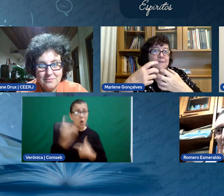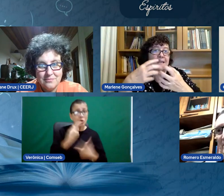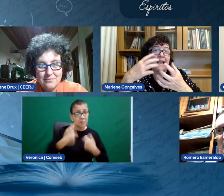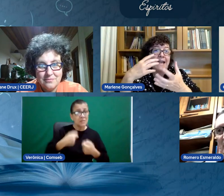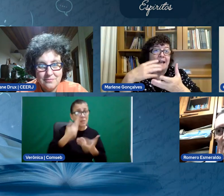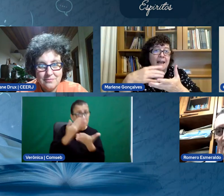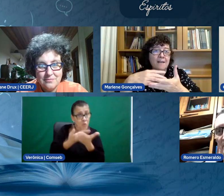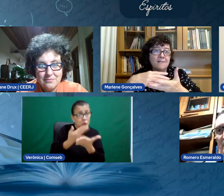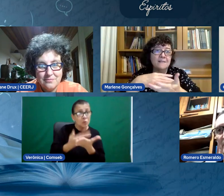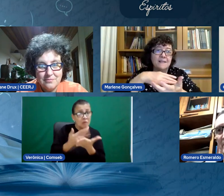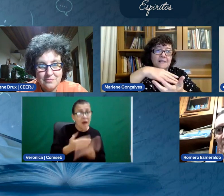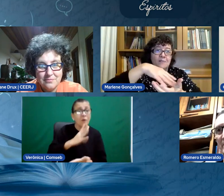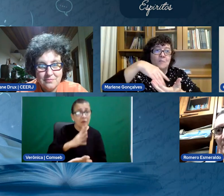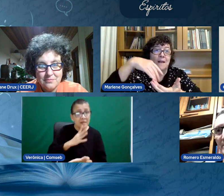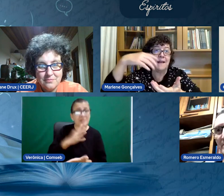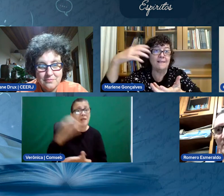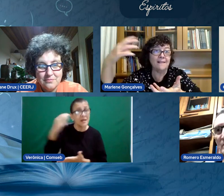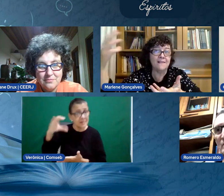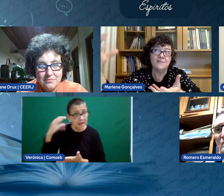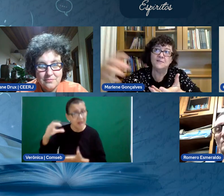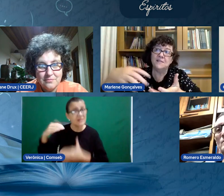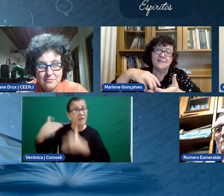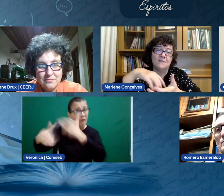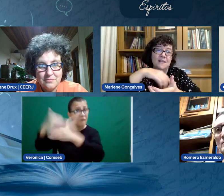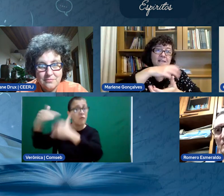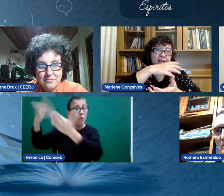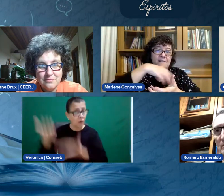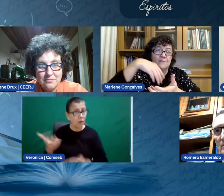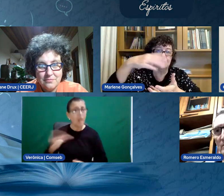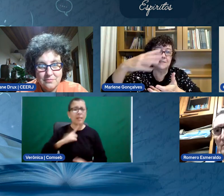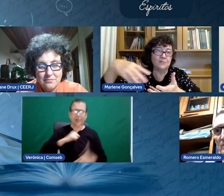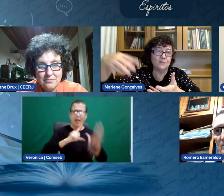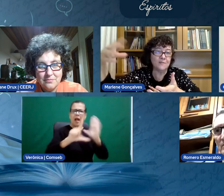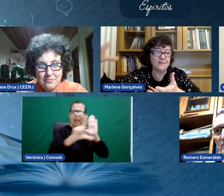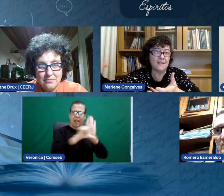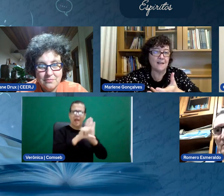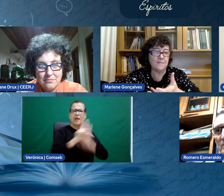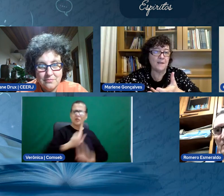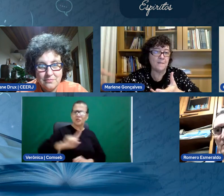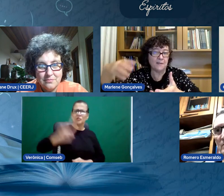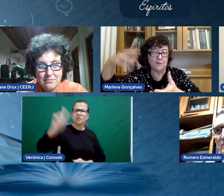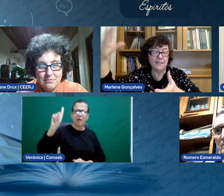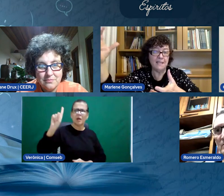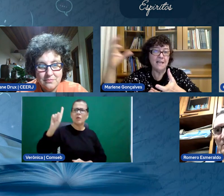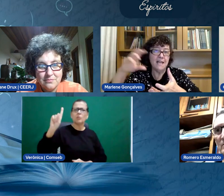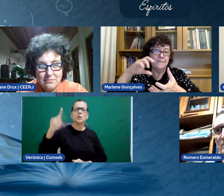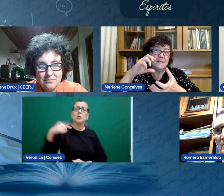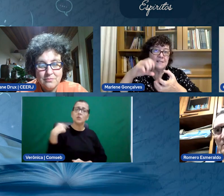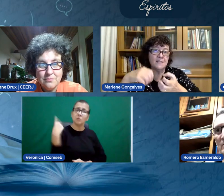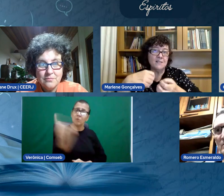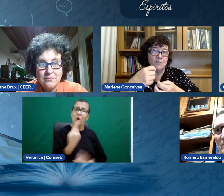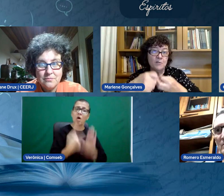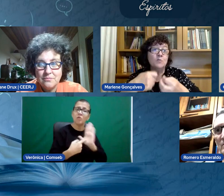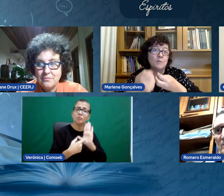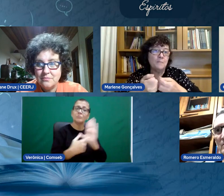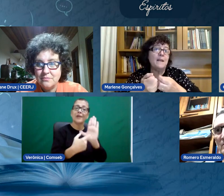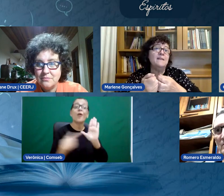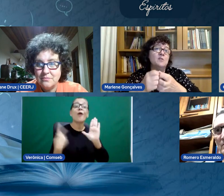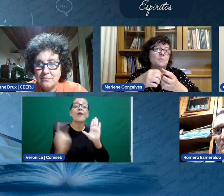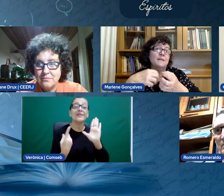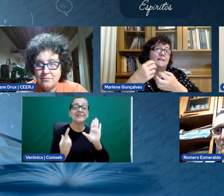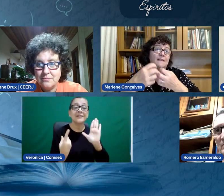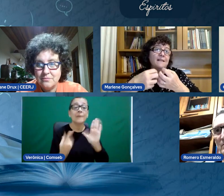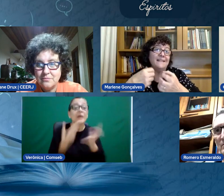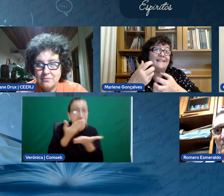estudar, vamos conhecer. Claro que tem uma, as leis divinas estão aí, elas vão dar todo esse encaminhamento aí, mas a gente estuda